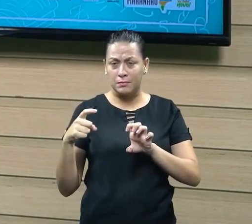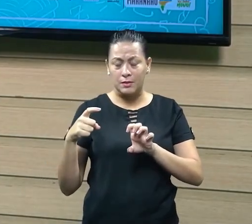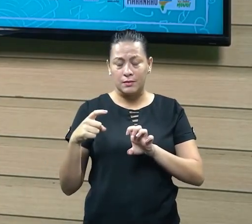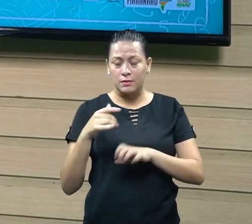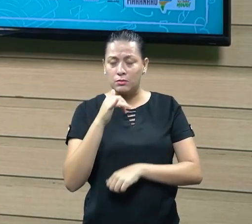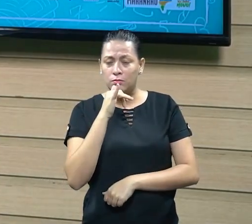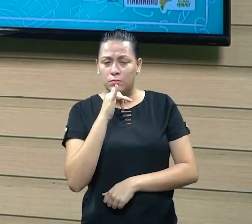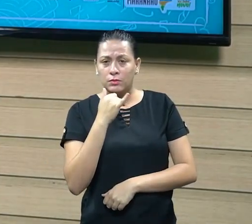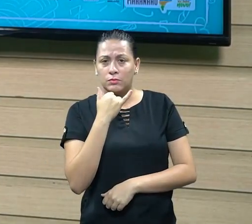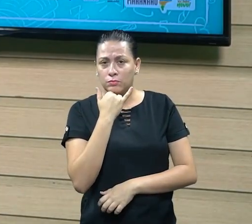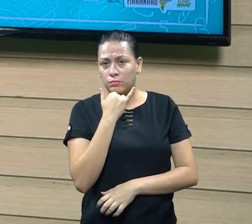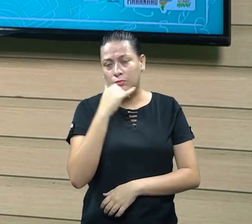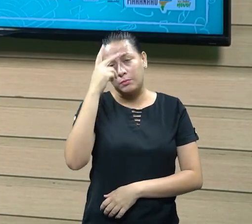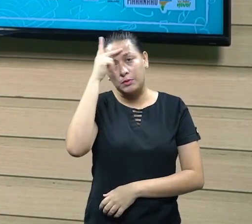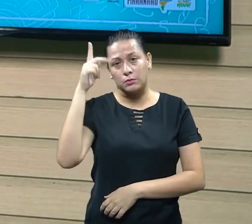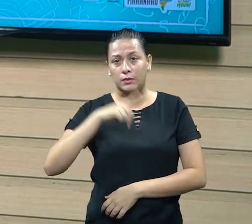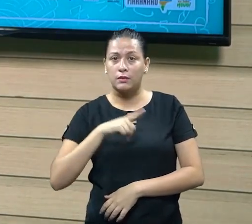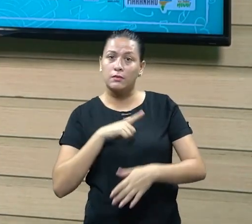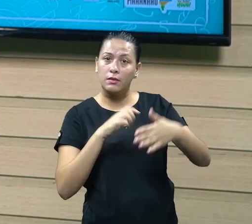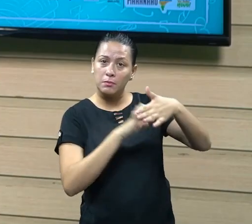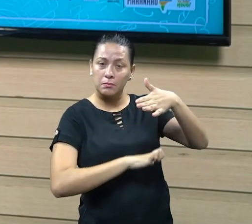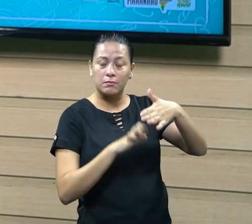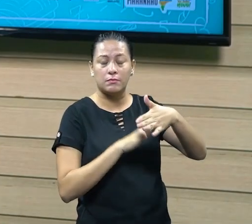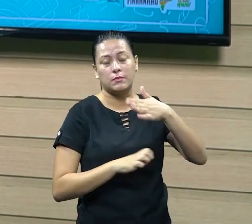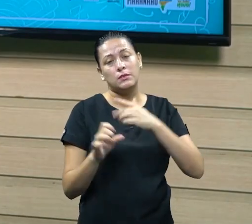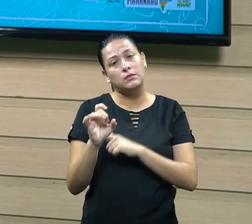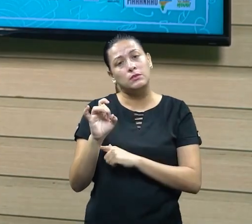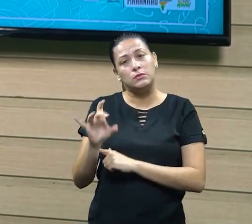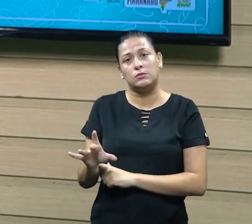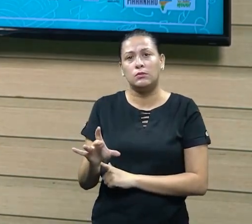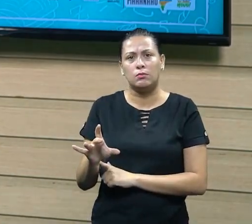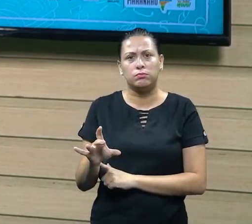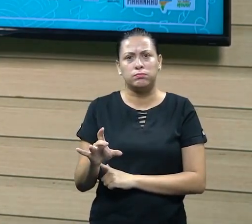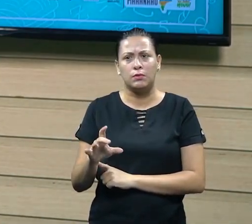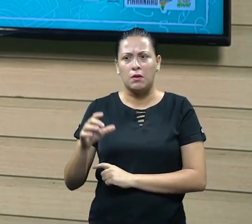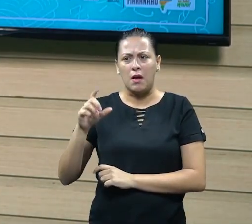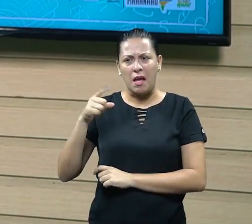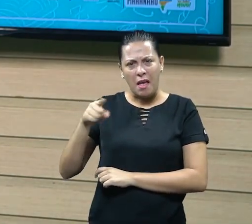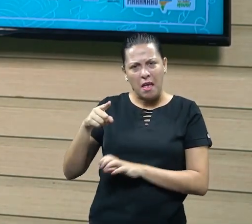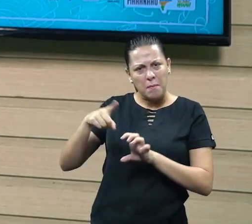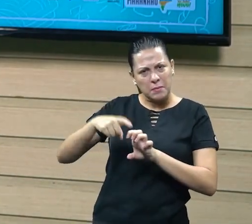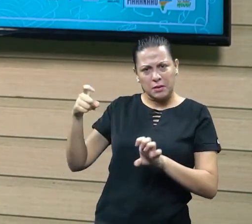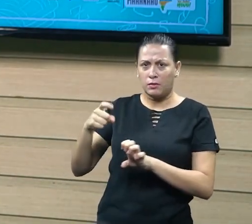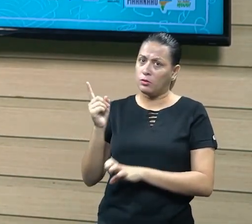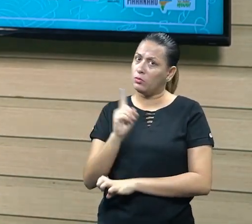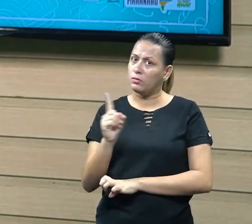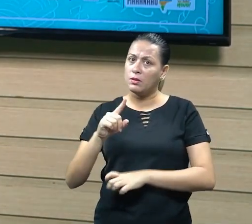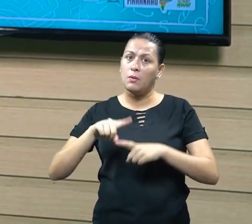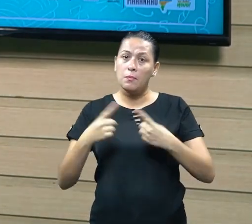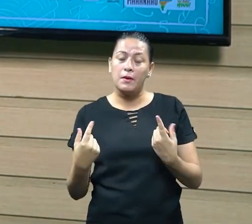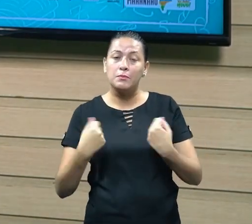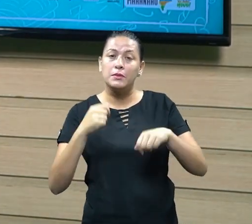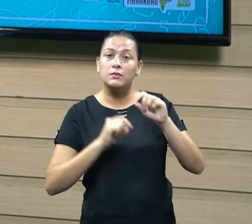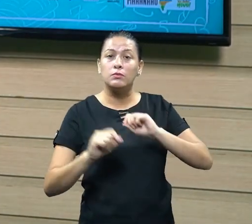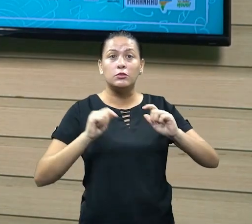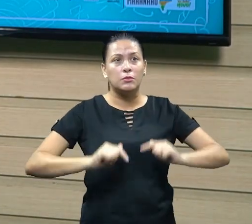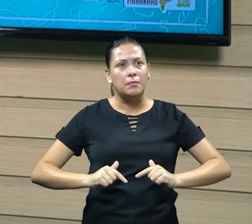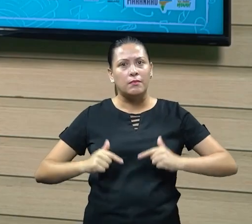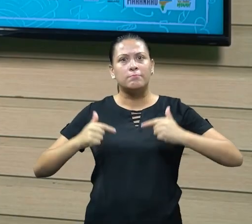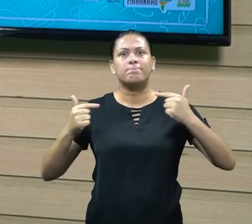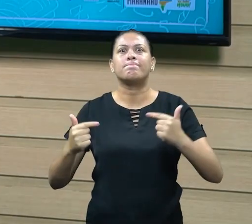empreendedor. Ser aquele funcionário que tem destaque, que chama mais atenção, mais produtivo, mais proativo. Então,